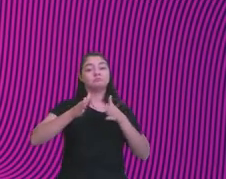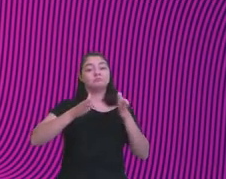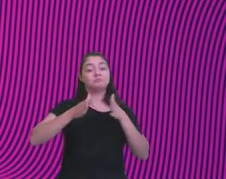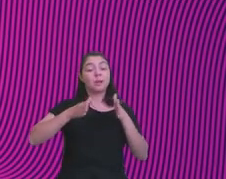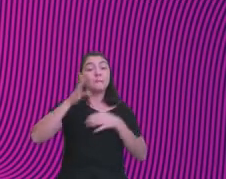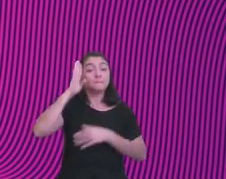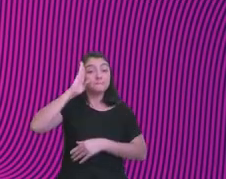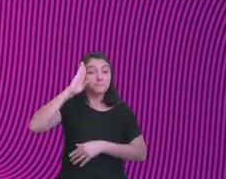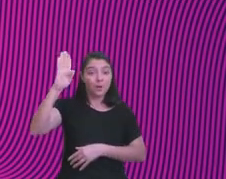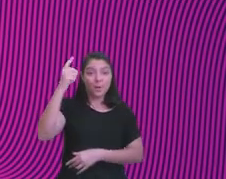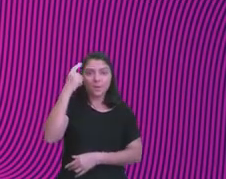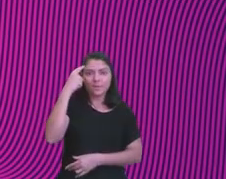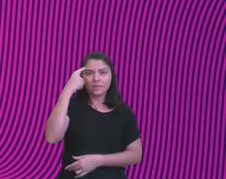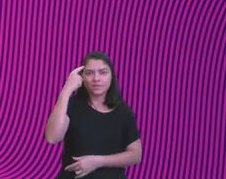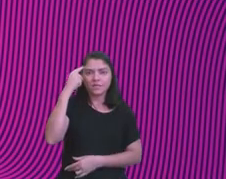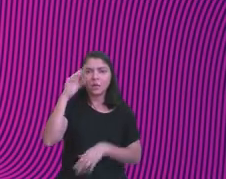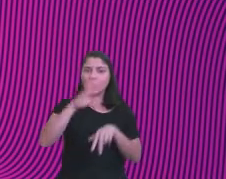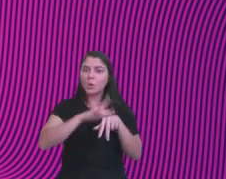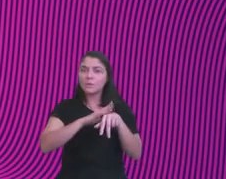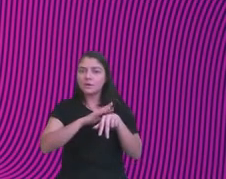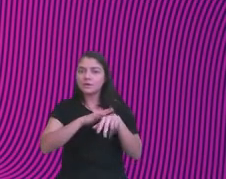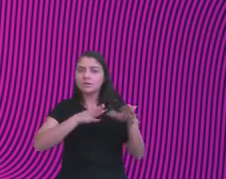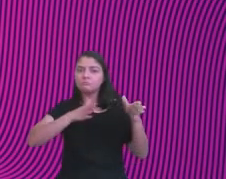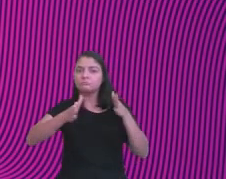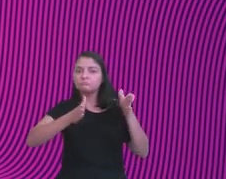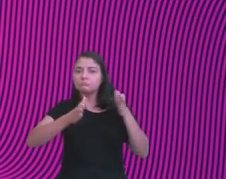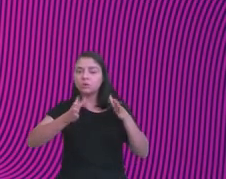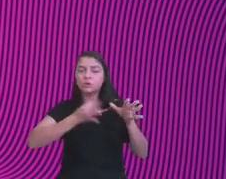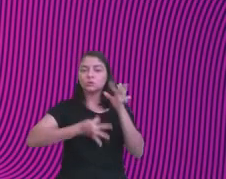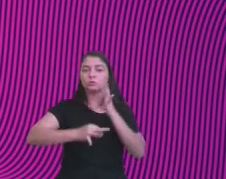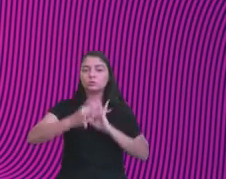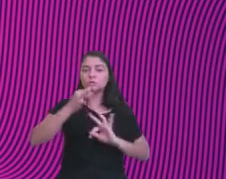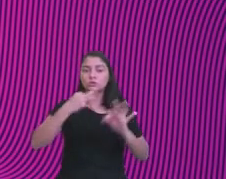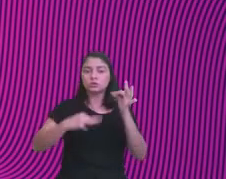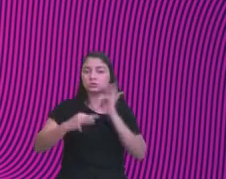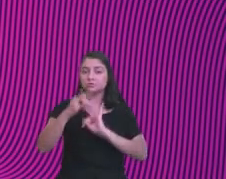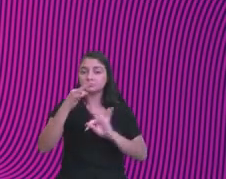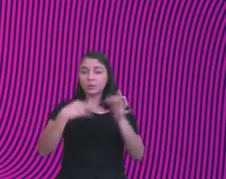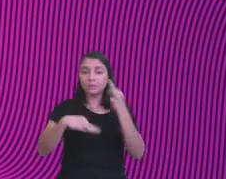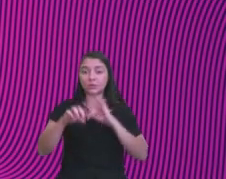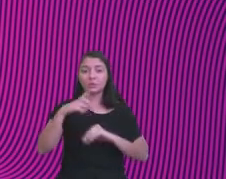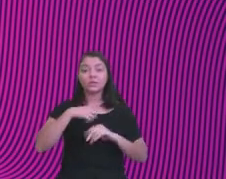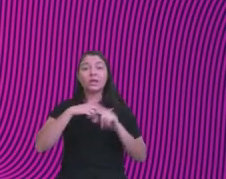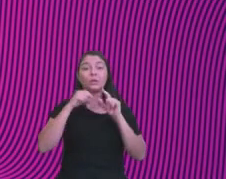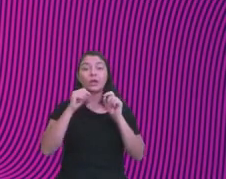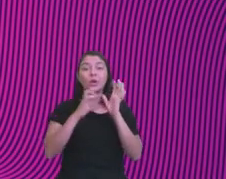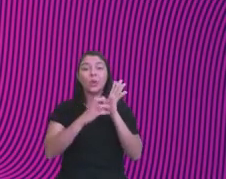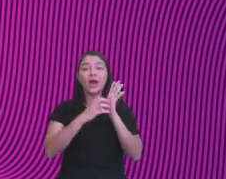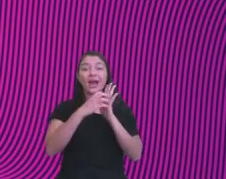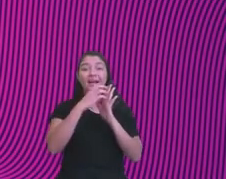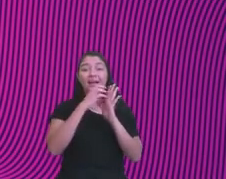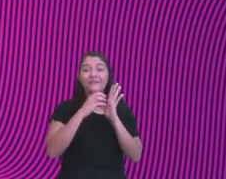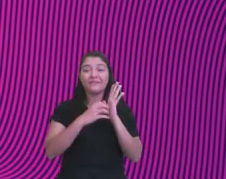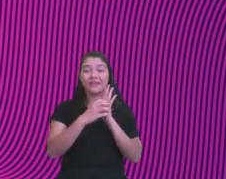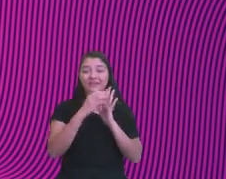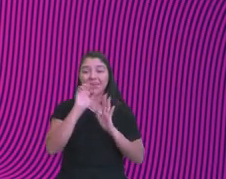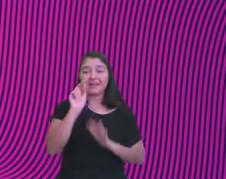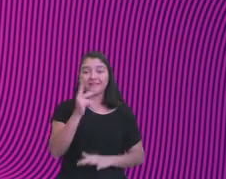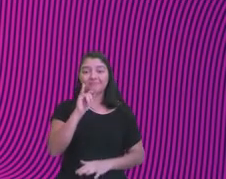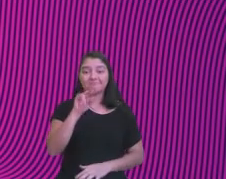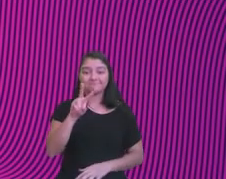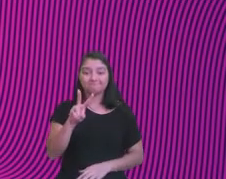paciente vai ter um período de tratamento inicial do HIV, né? A gente pode aproveitar esse